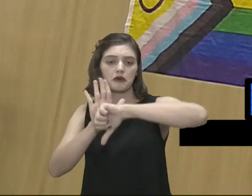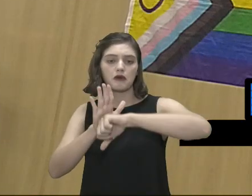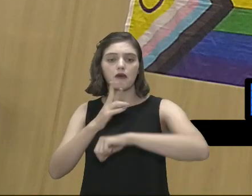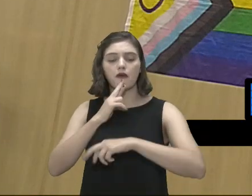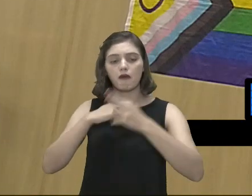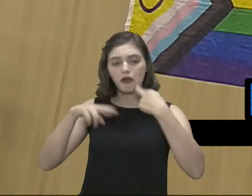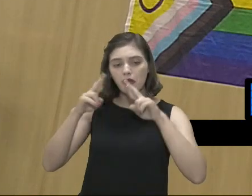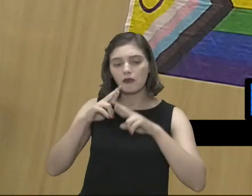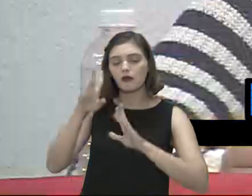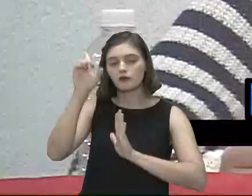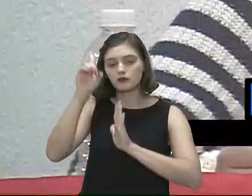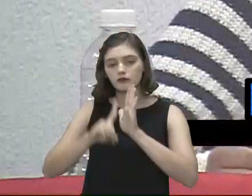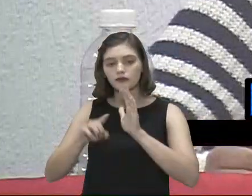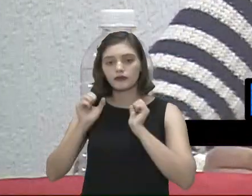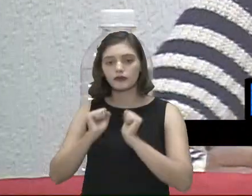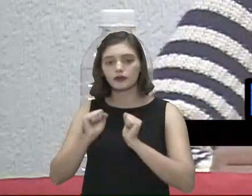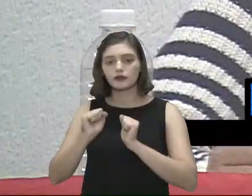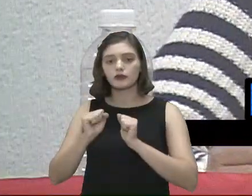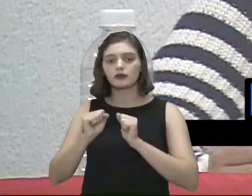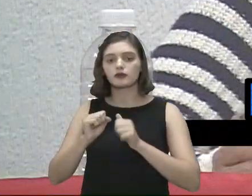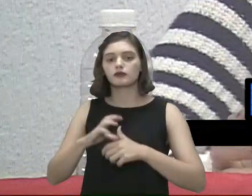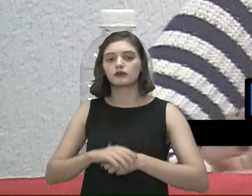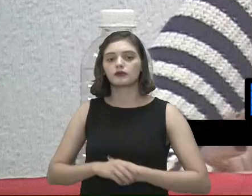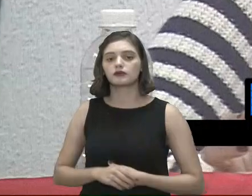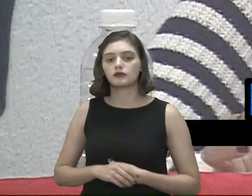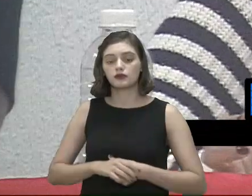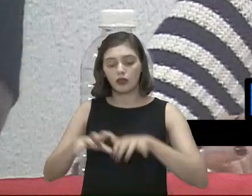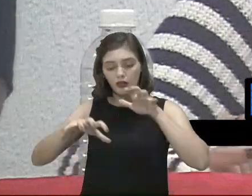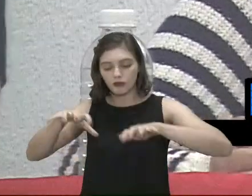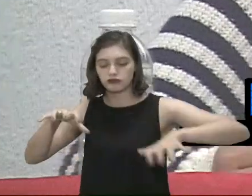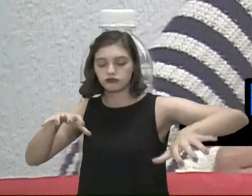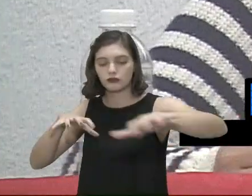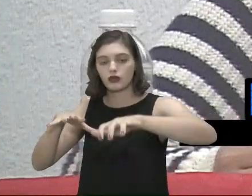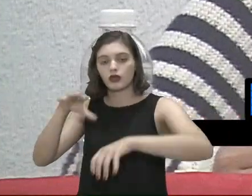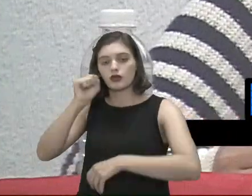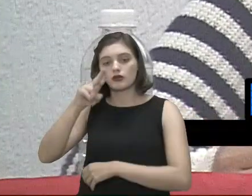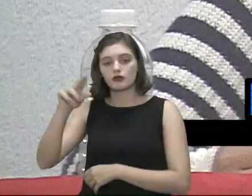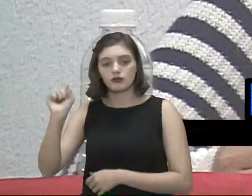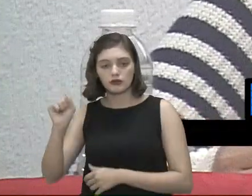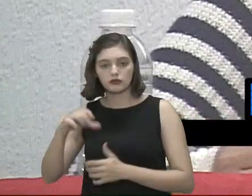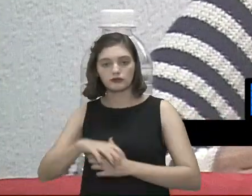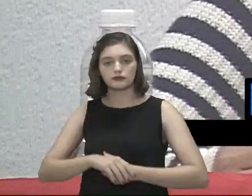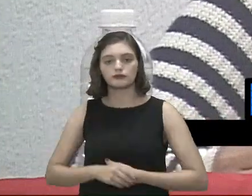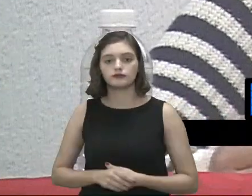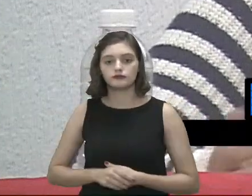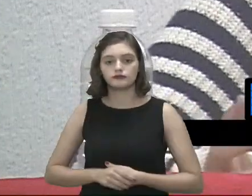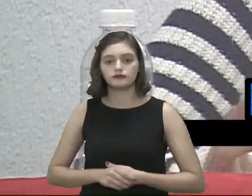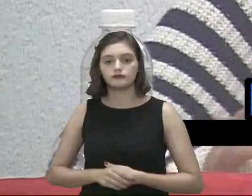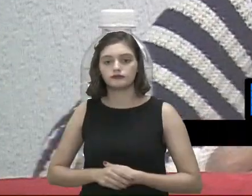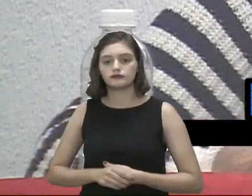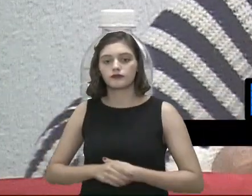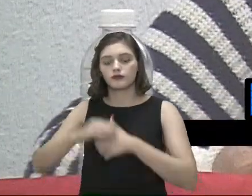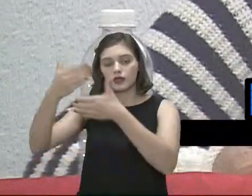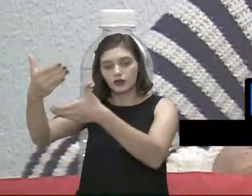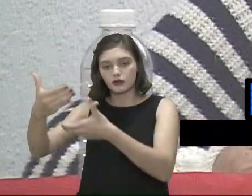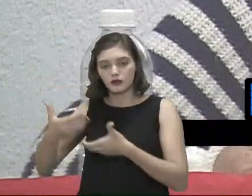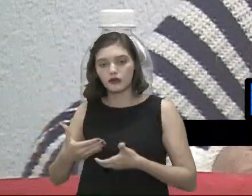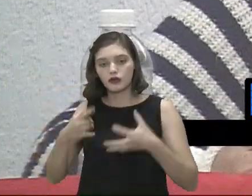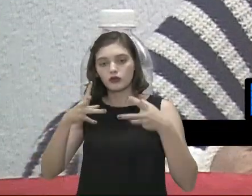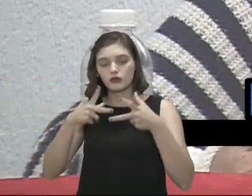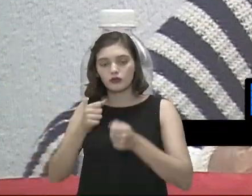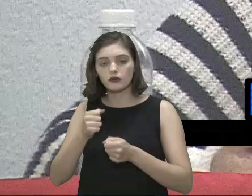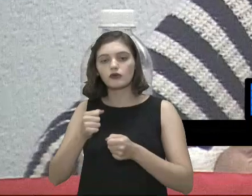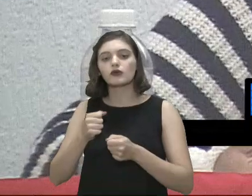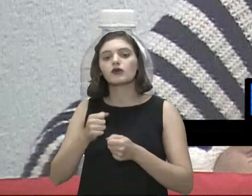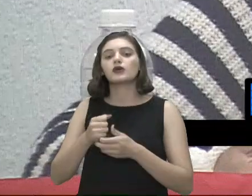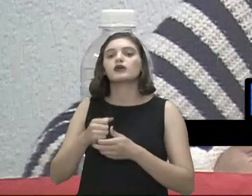direitos? Os equipamentos da rede, né, da rede SUAS, que acolhem as demandas de situação